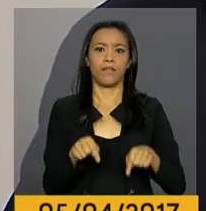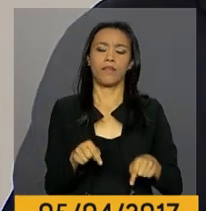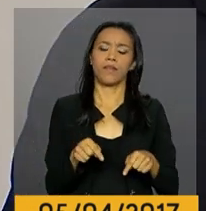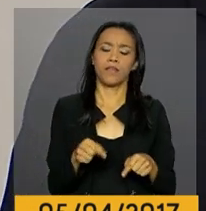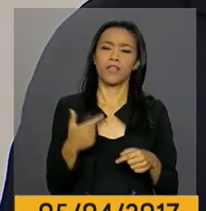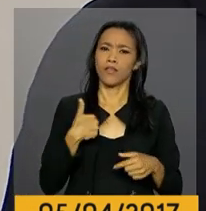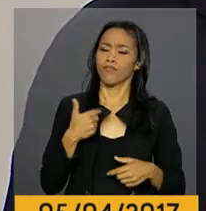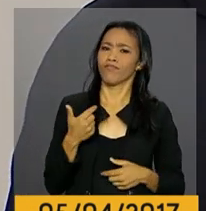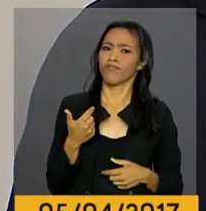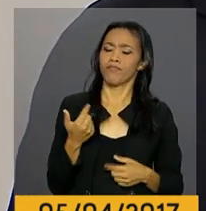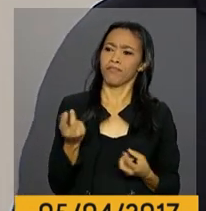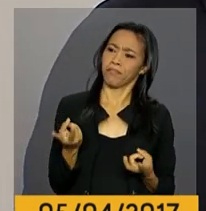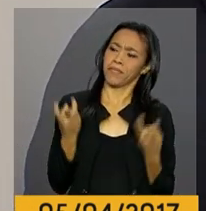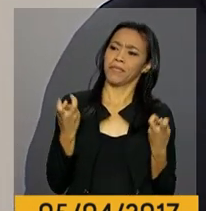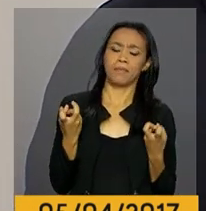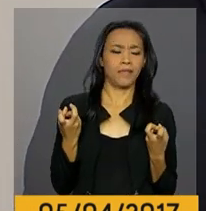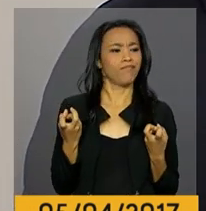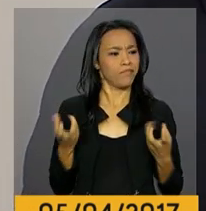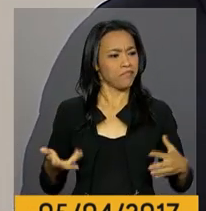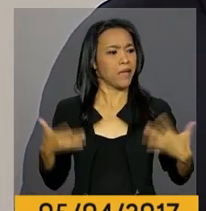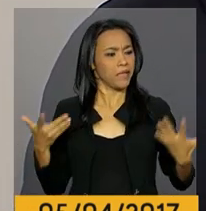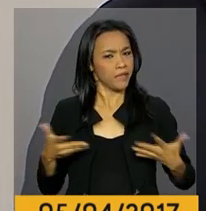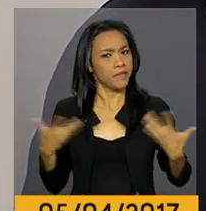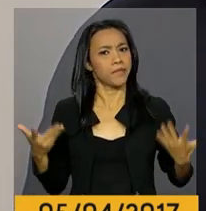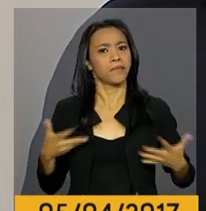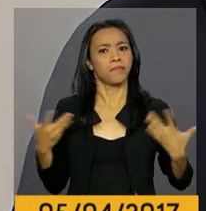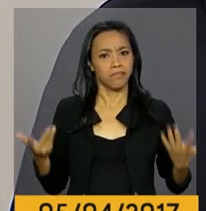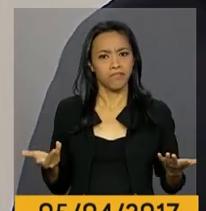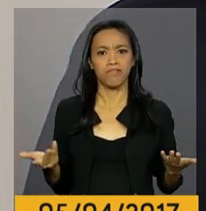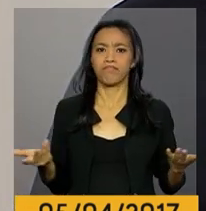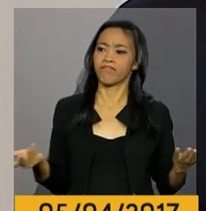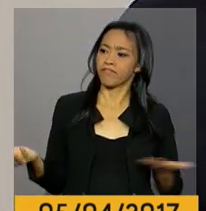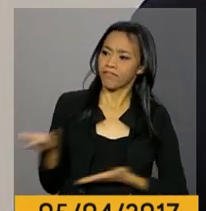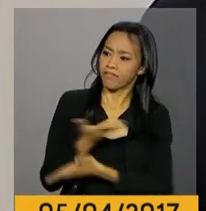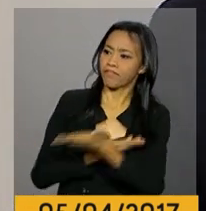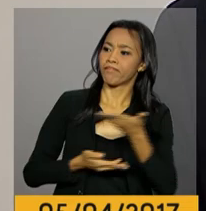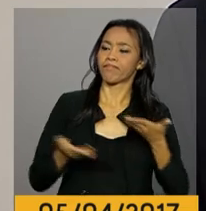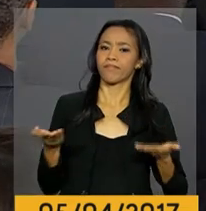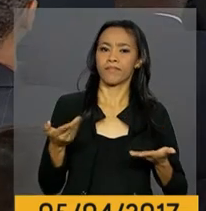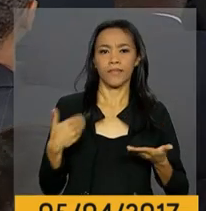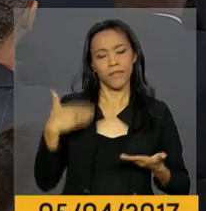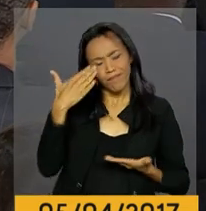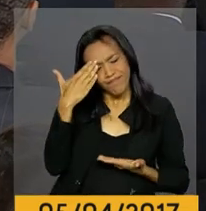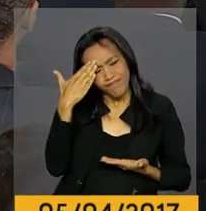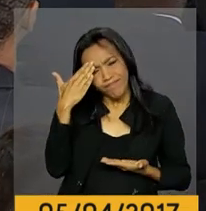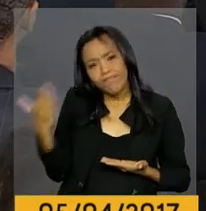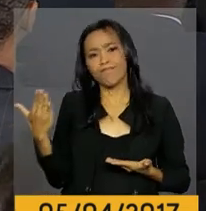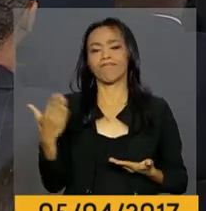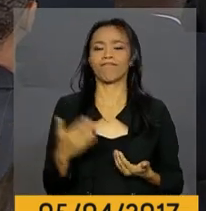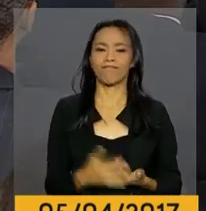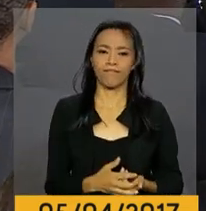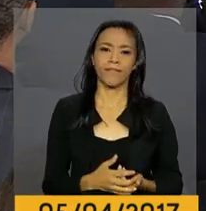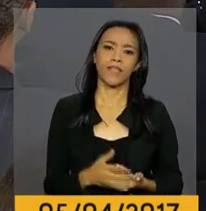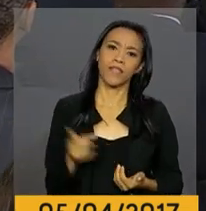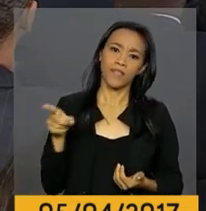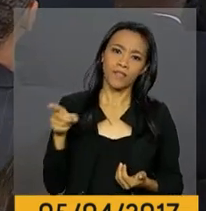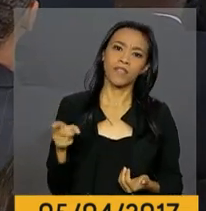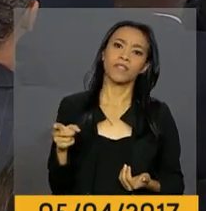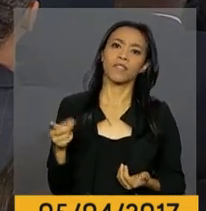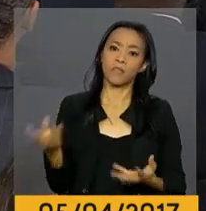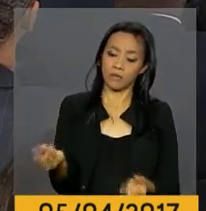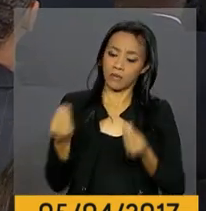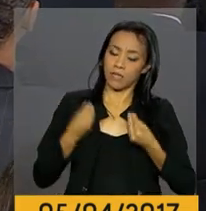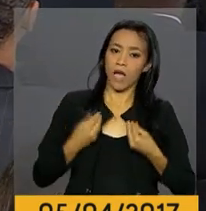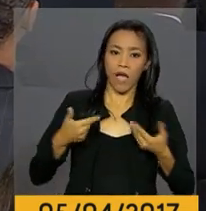percebi muita alegria cívica Rosângela quero muitíssimo agradecer a oportunidade que você está dando ao